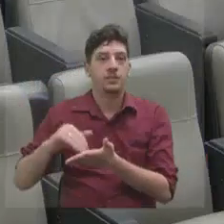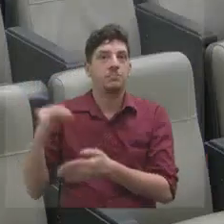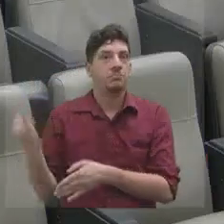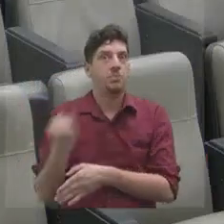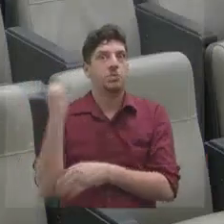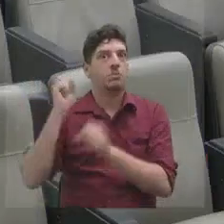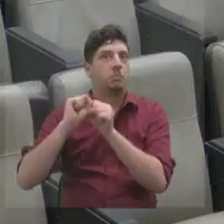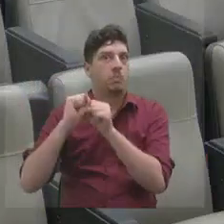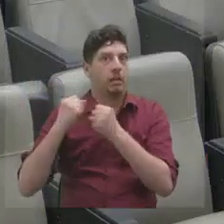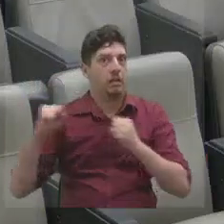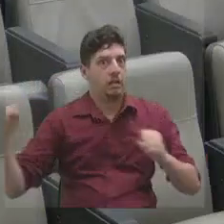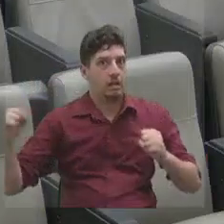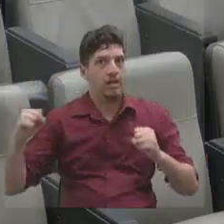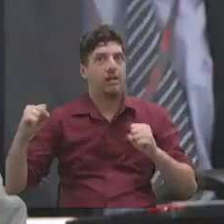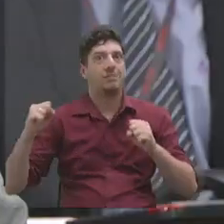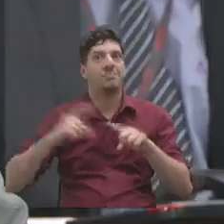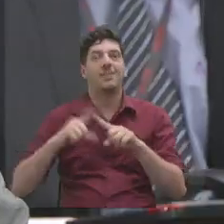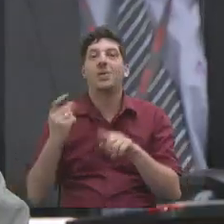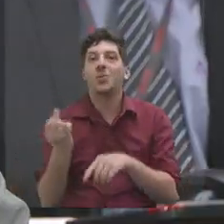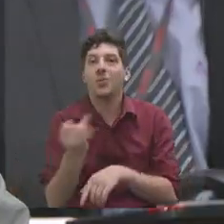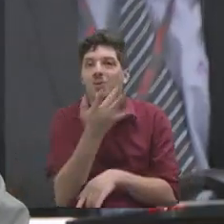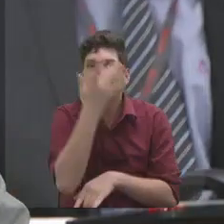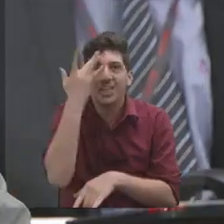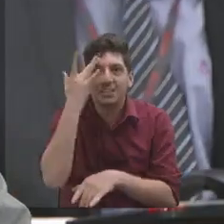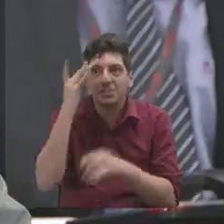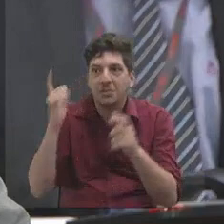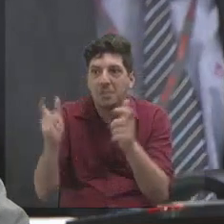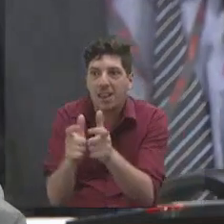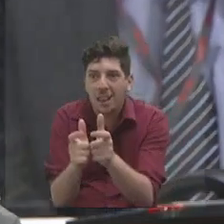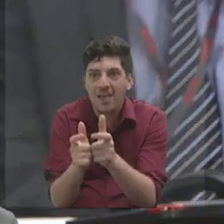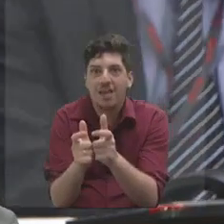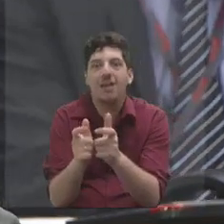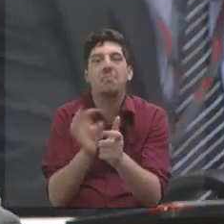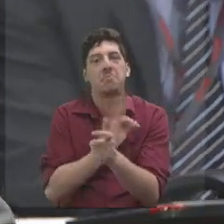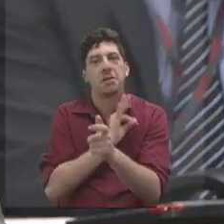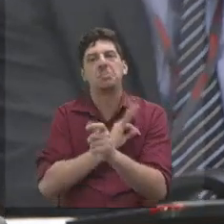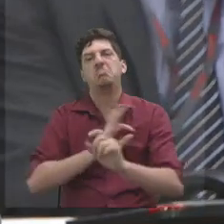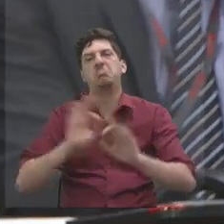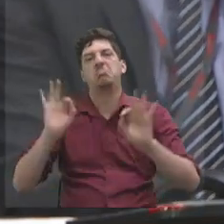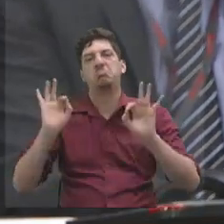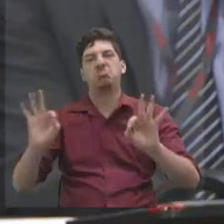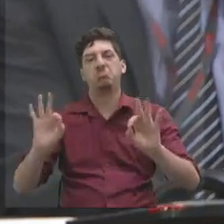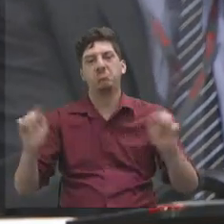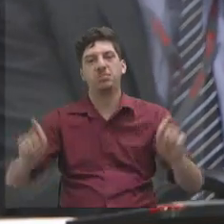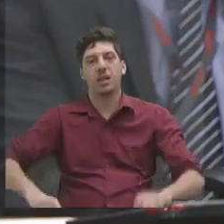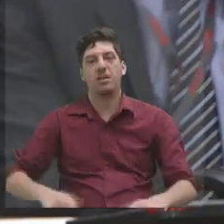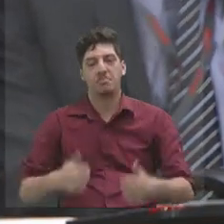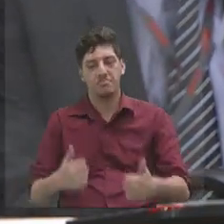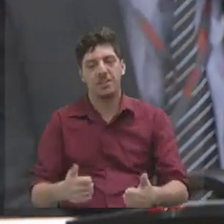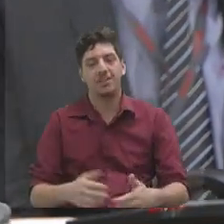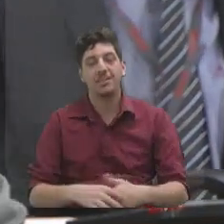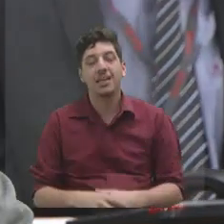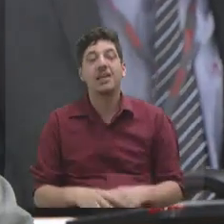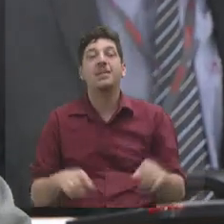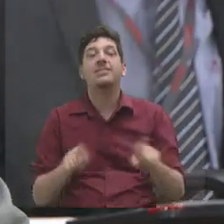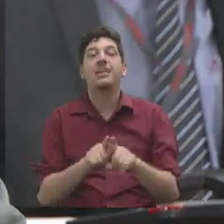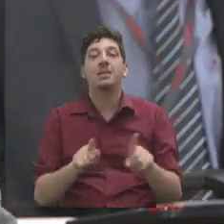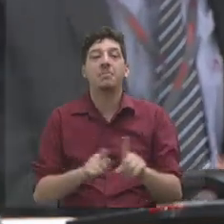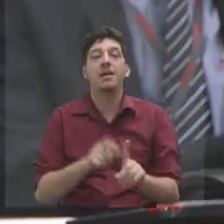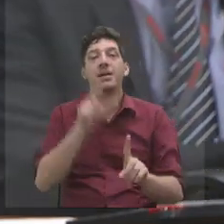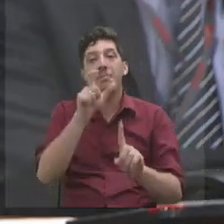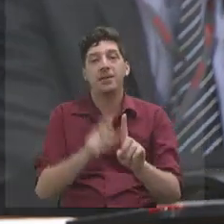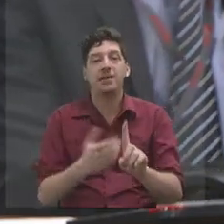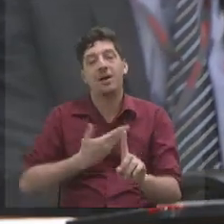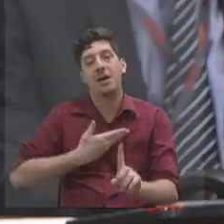mas enxuta com técnicos muito preparado a mesma forma na pessoa do nosso amigo Rodrigo